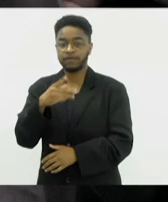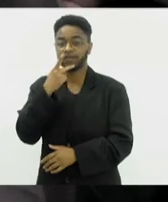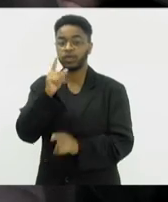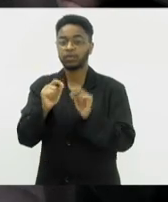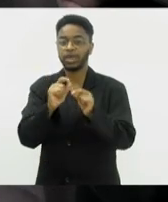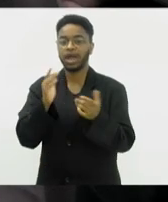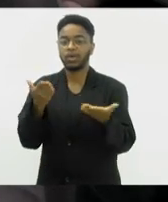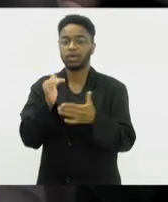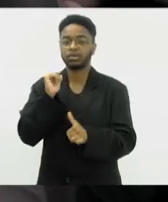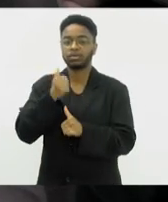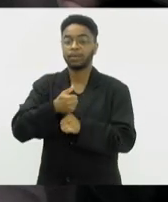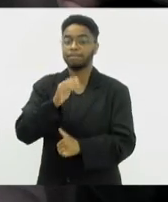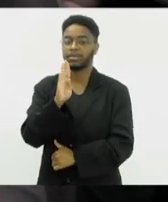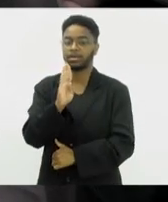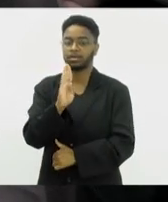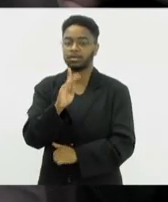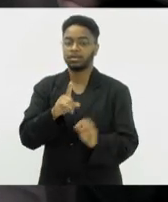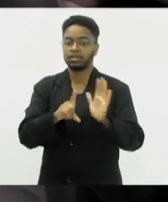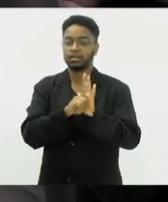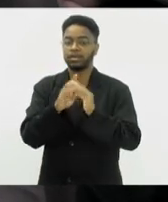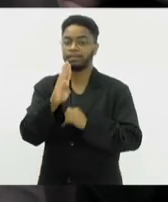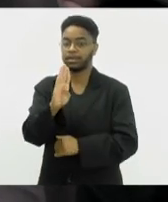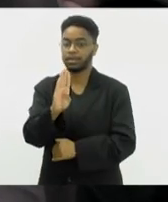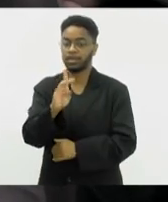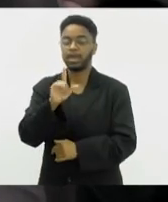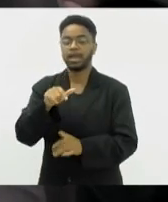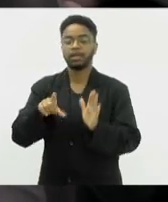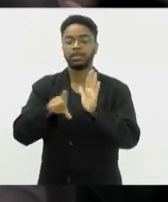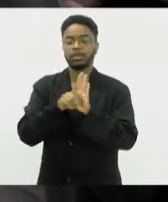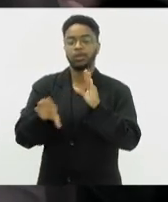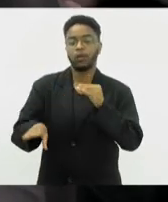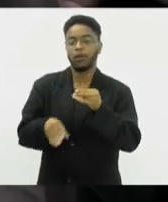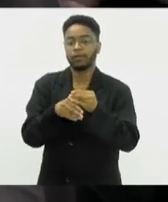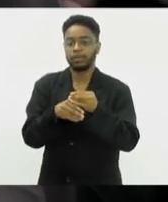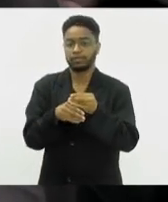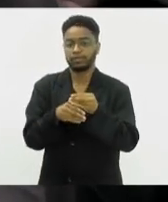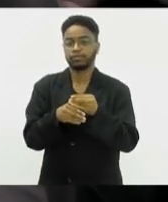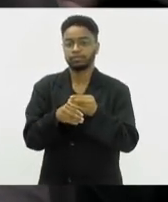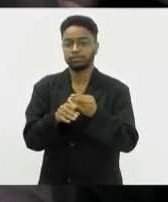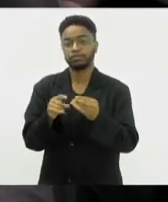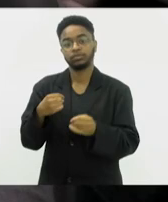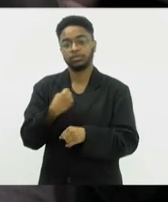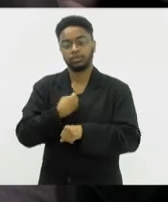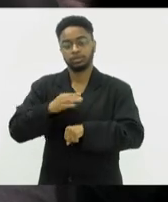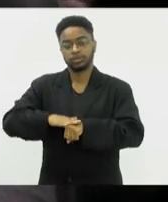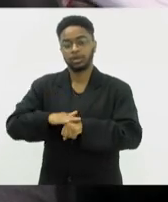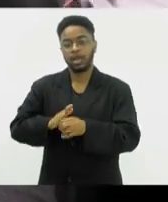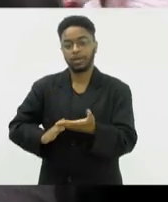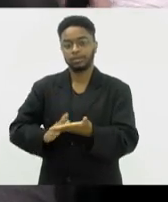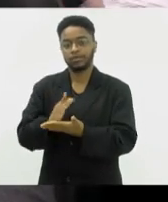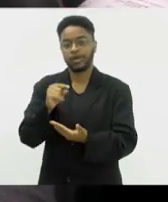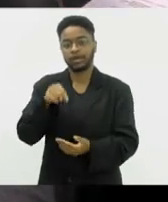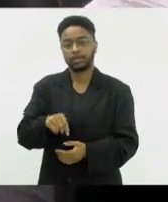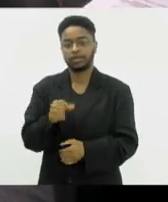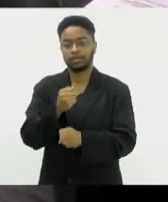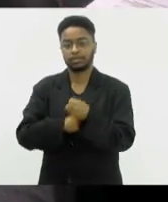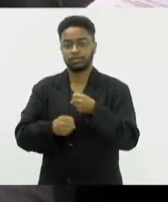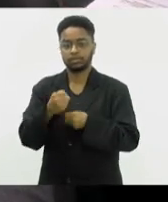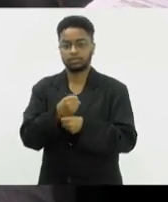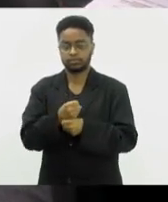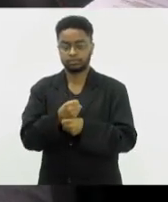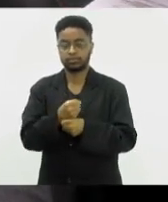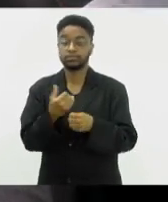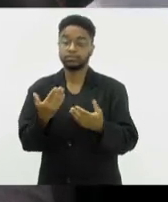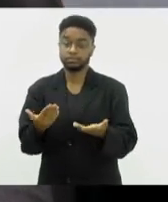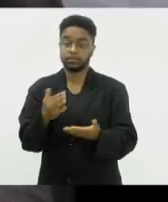B. Qual é essa lei B? É a lei complementar que nós aprovamos aqui no ano passado,